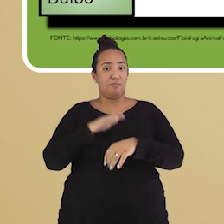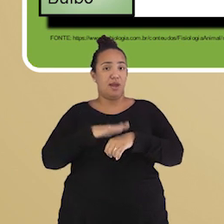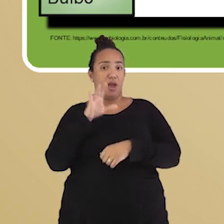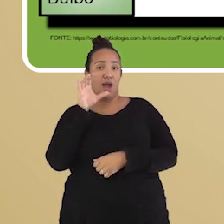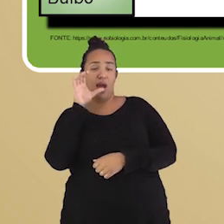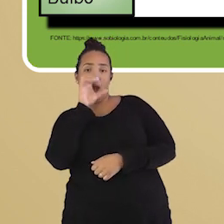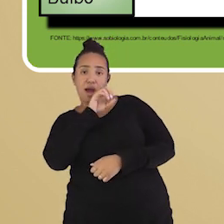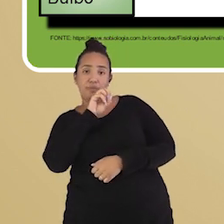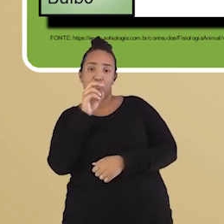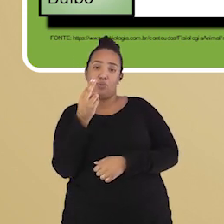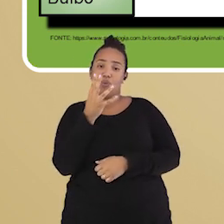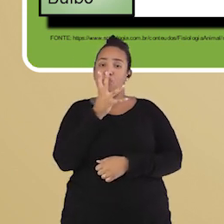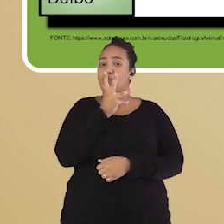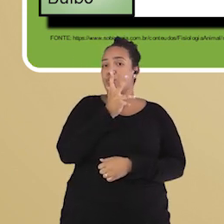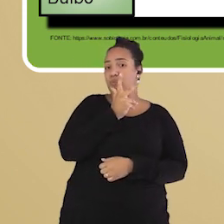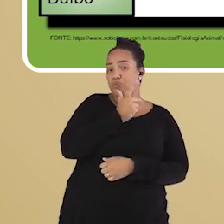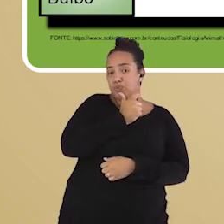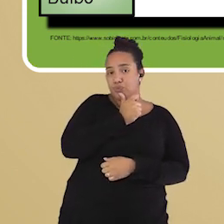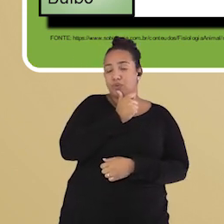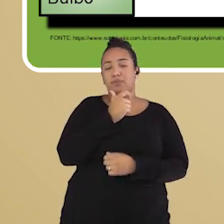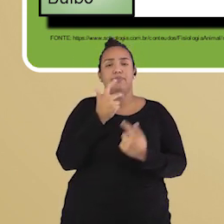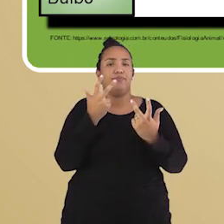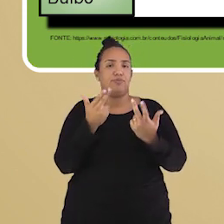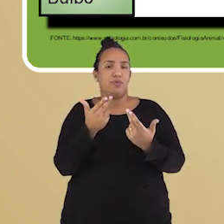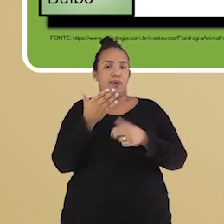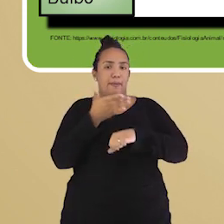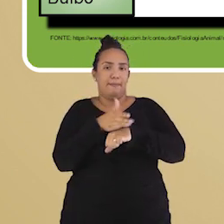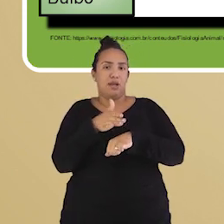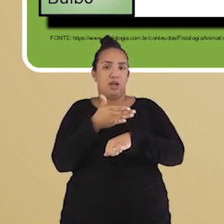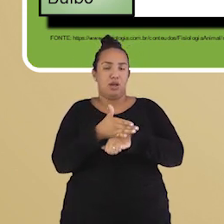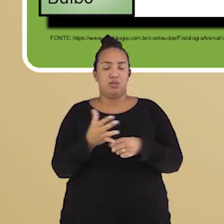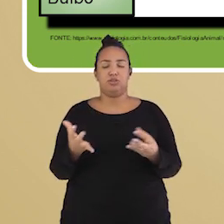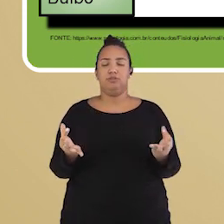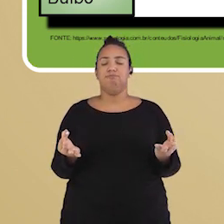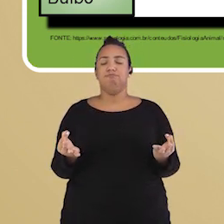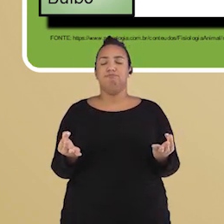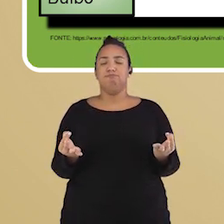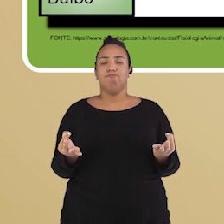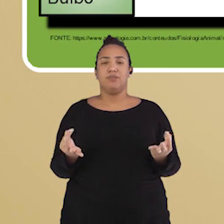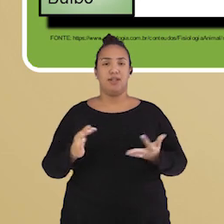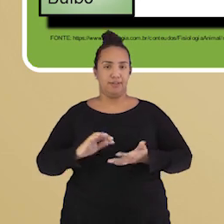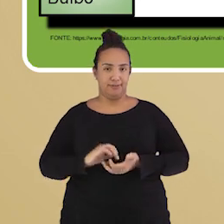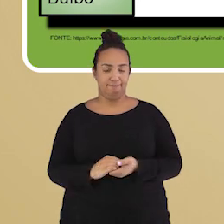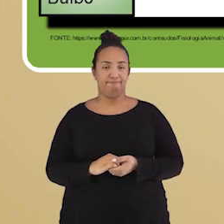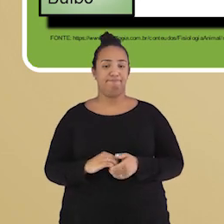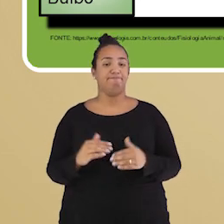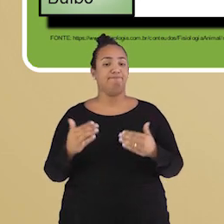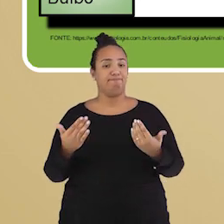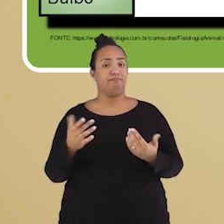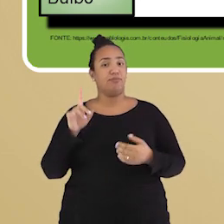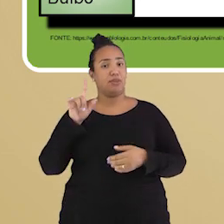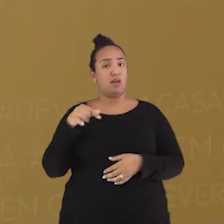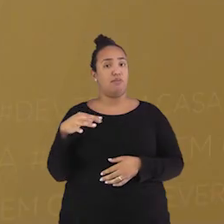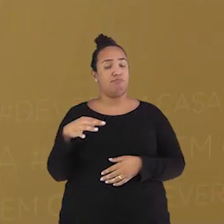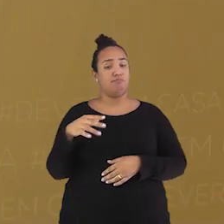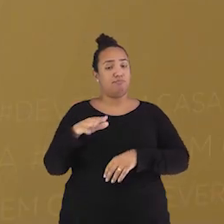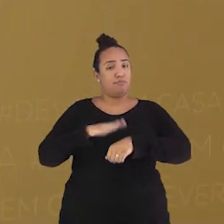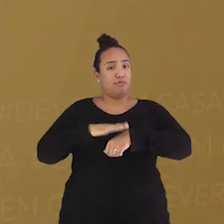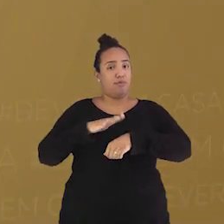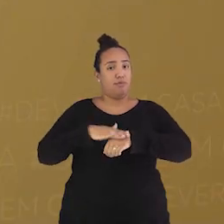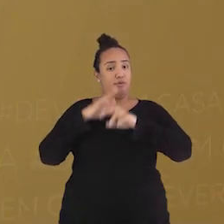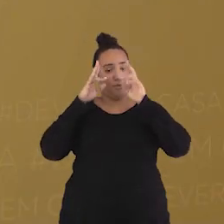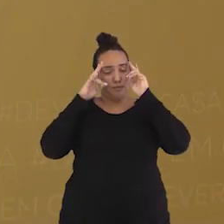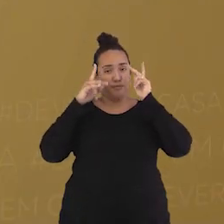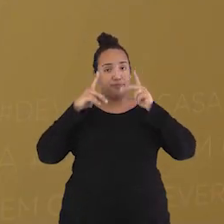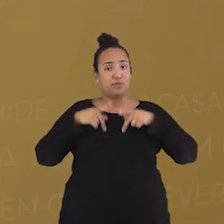rápido ou mais lento, como é em um exercício de meditação e relaxamento, por exemplo, é voluntário. Como